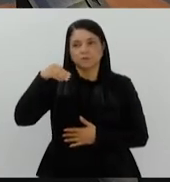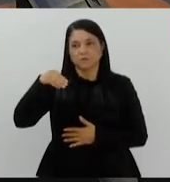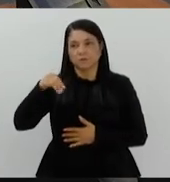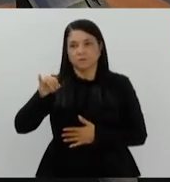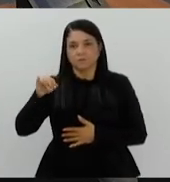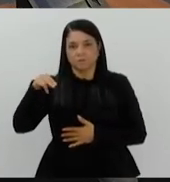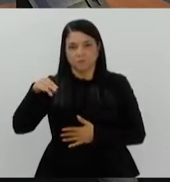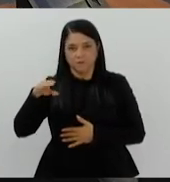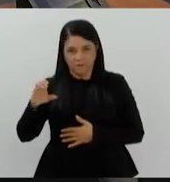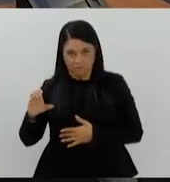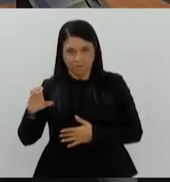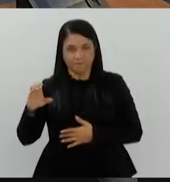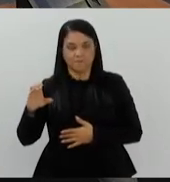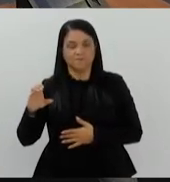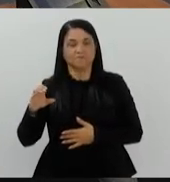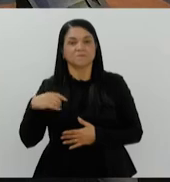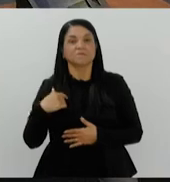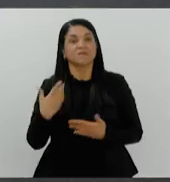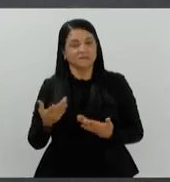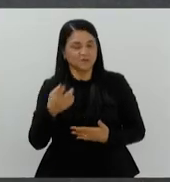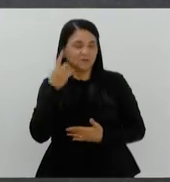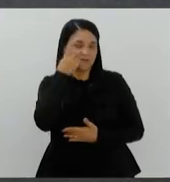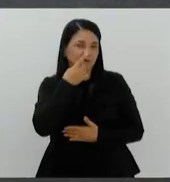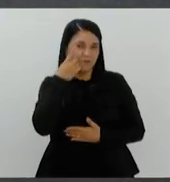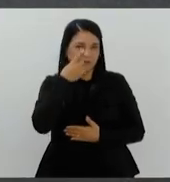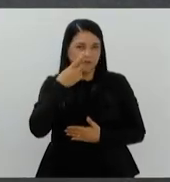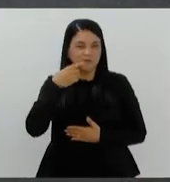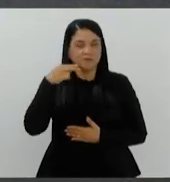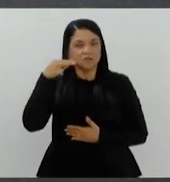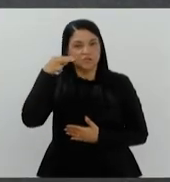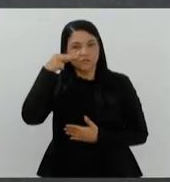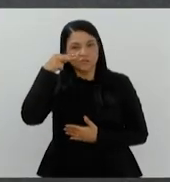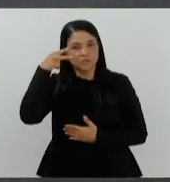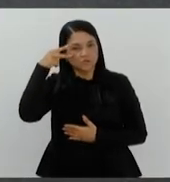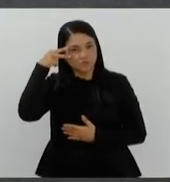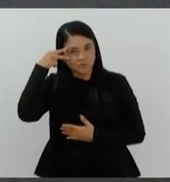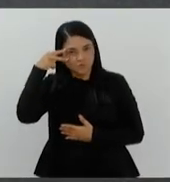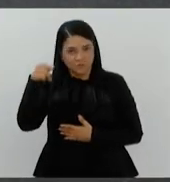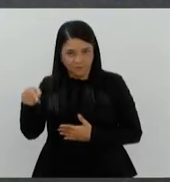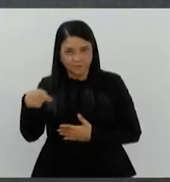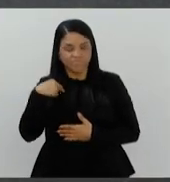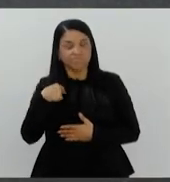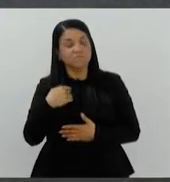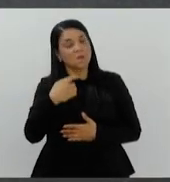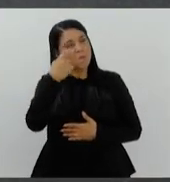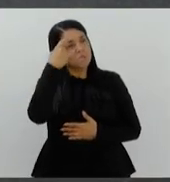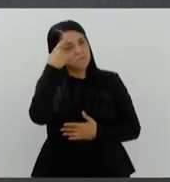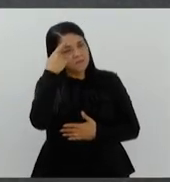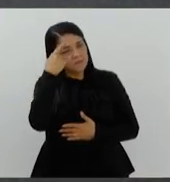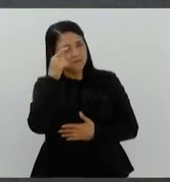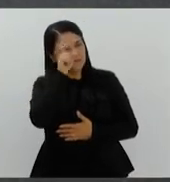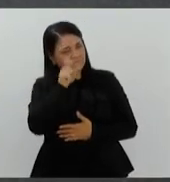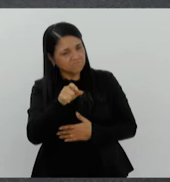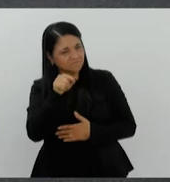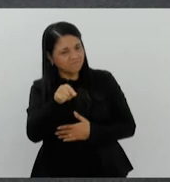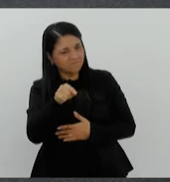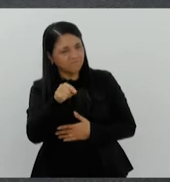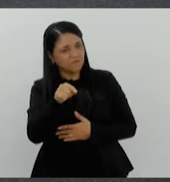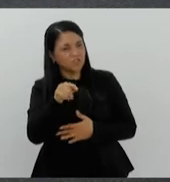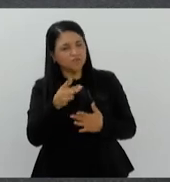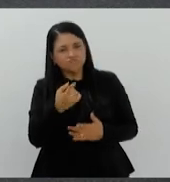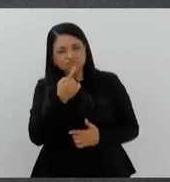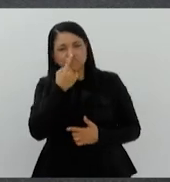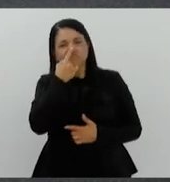Carlos Mink. Deputada Tia Ju, Carlos Mink. Eu achei que Vossa Excelência tivesse uma intimidade